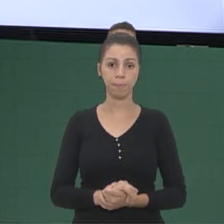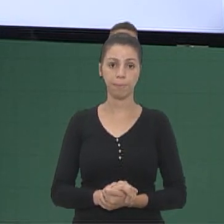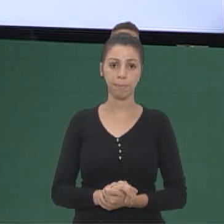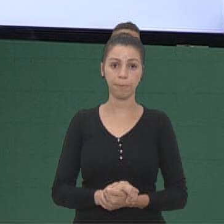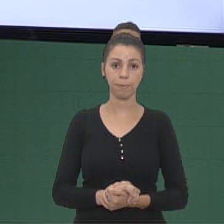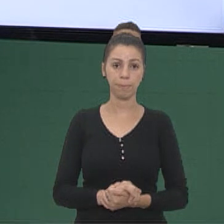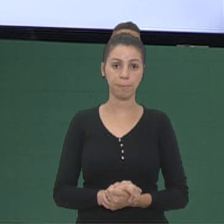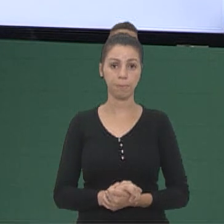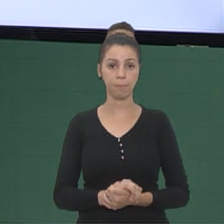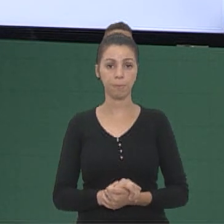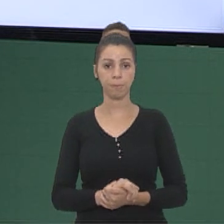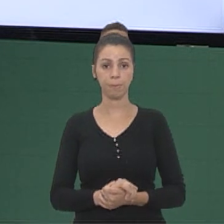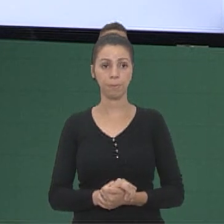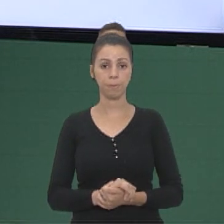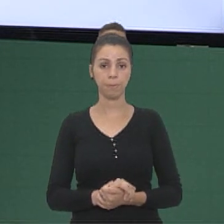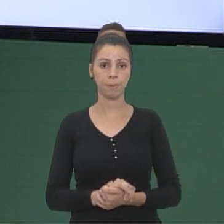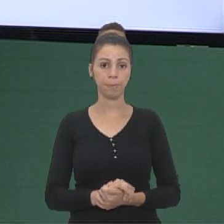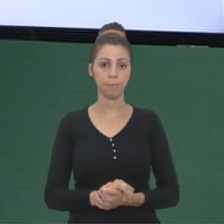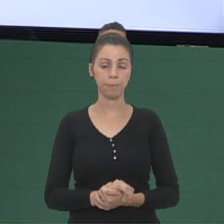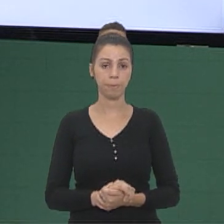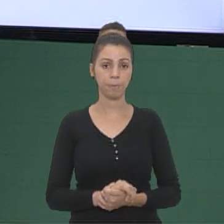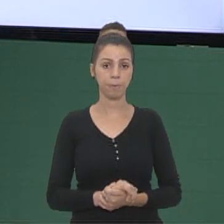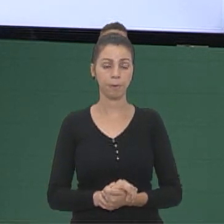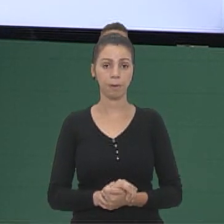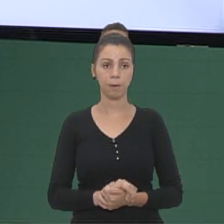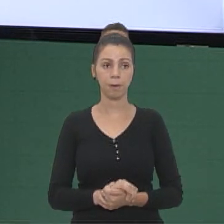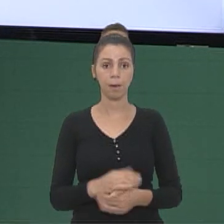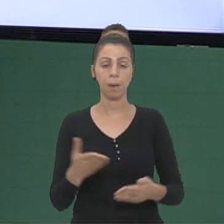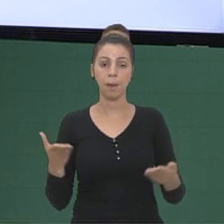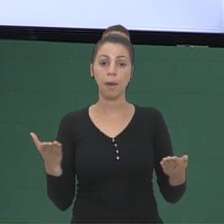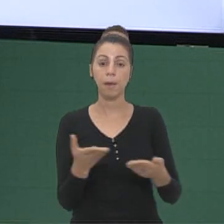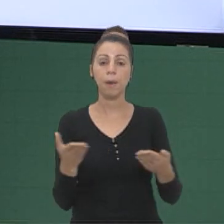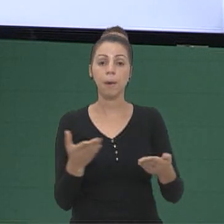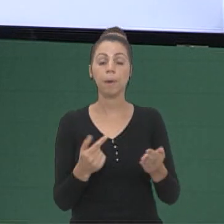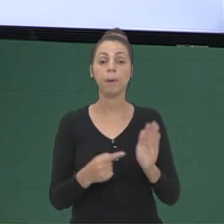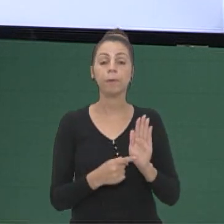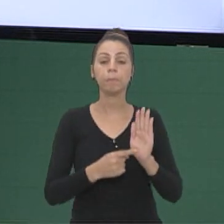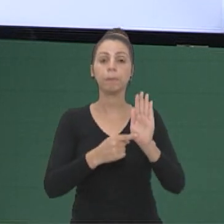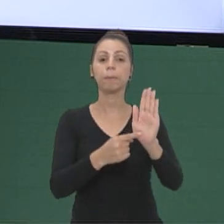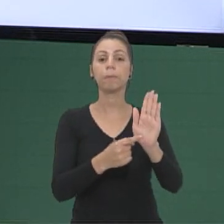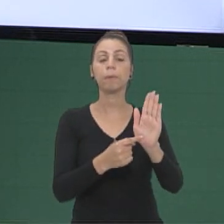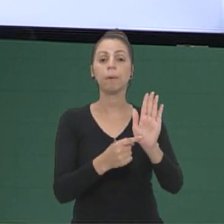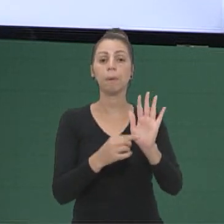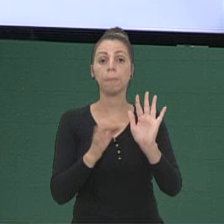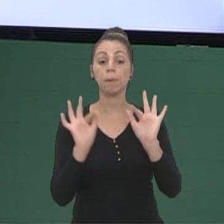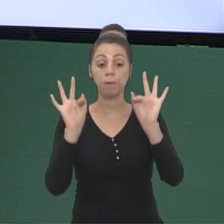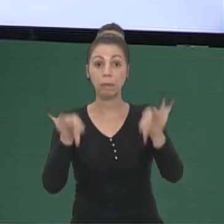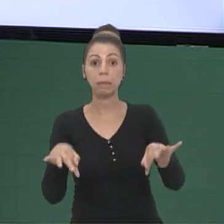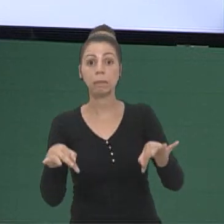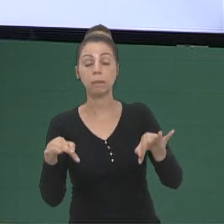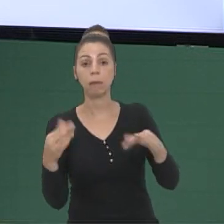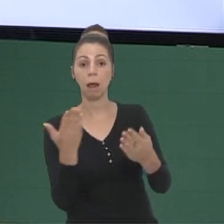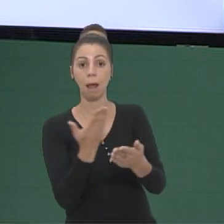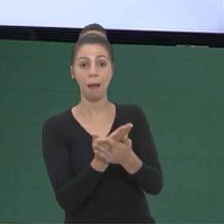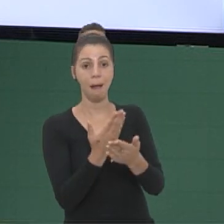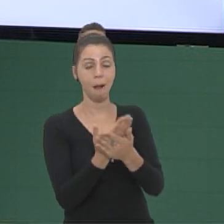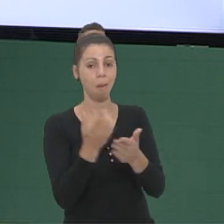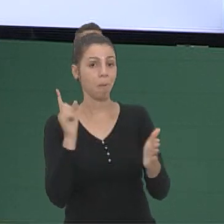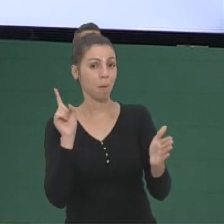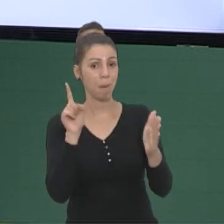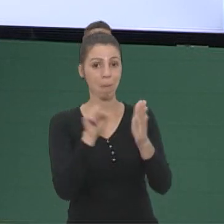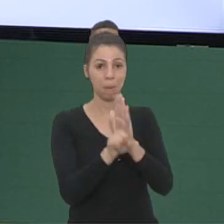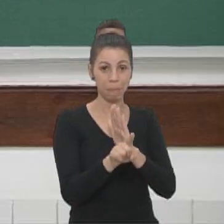ni allí fuera. E agora nós trazemos aqui, então, Finalizando a nossa aula, um quiz,